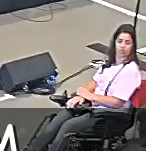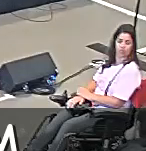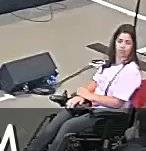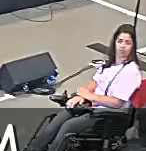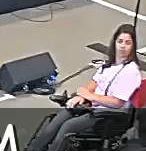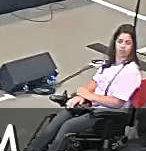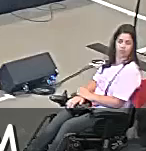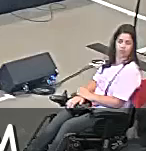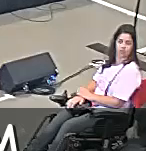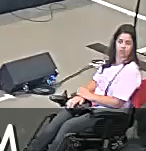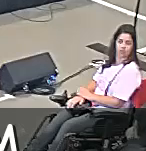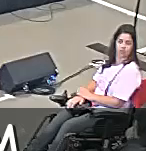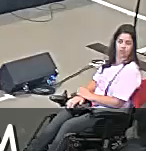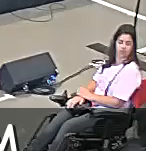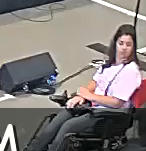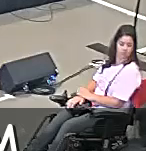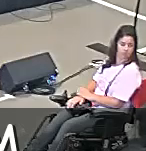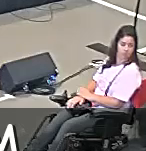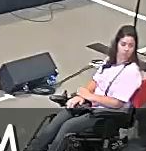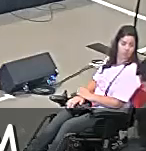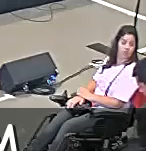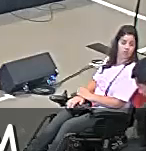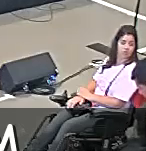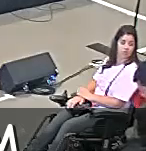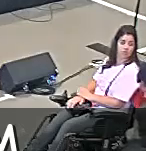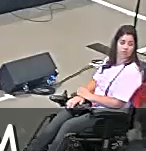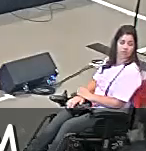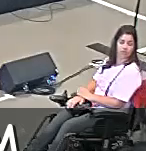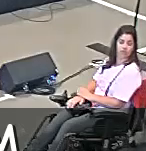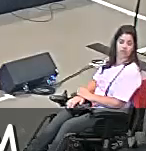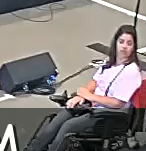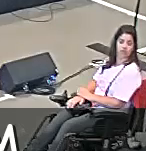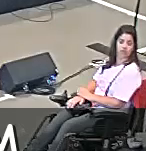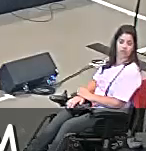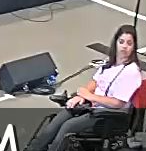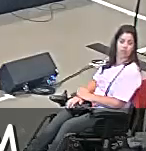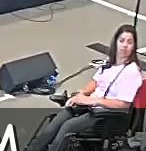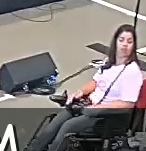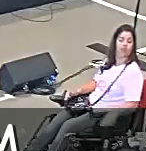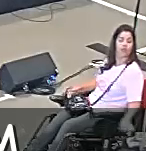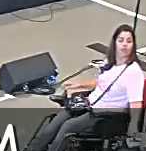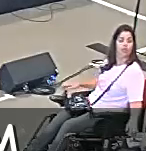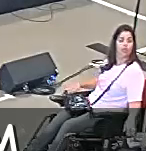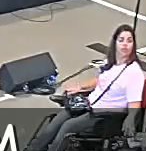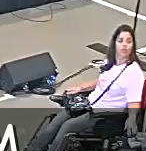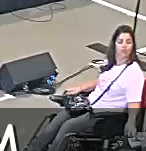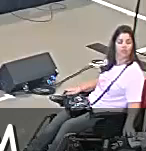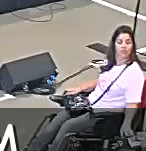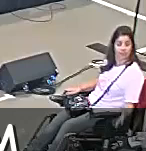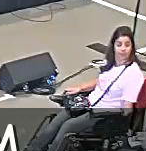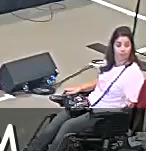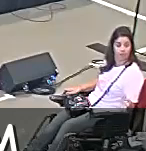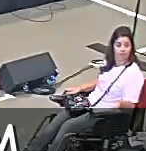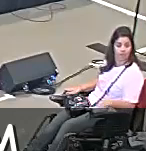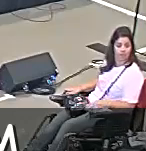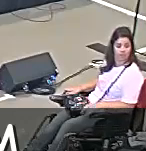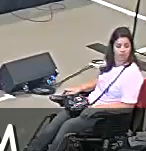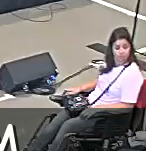de agora a gente tem um norte né e assim na minha concepção